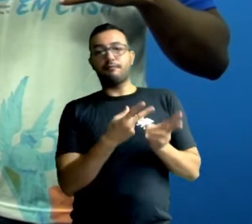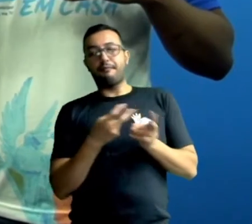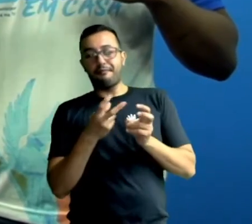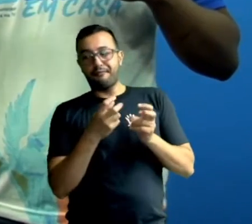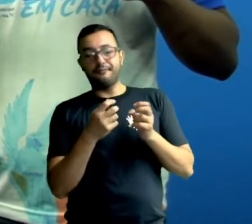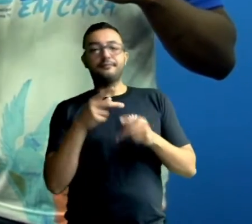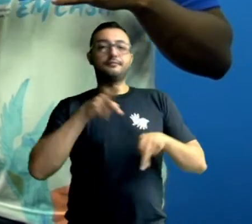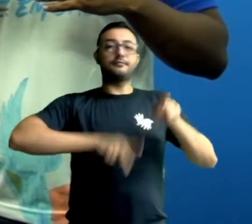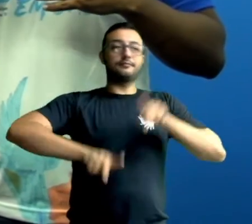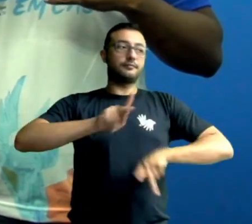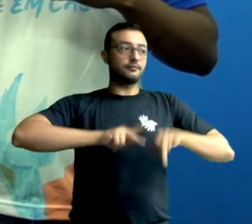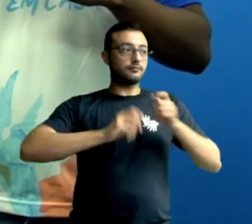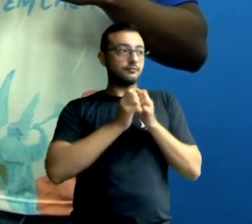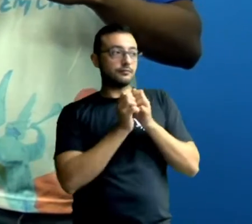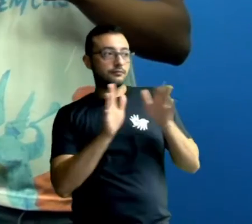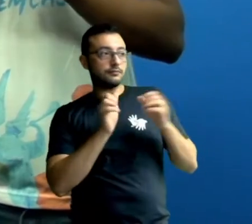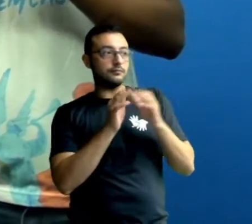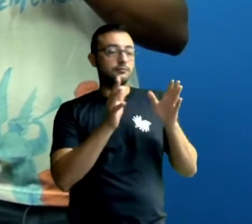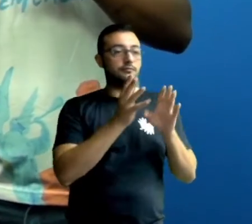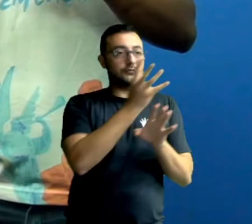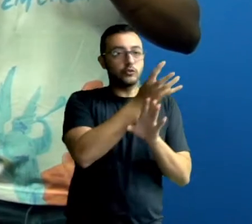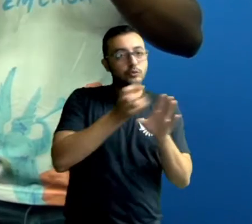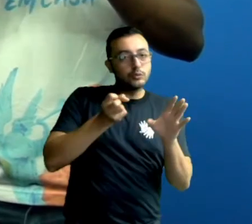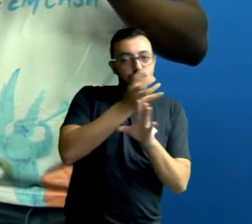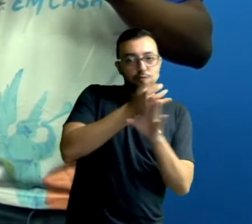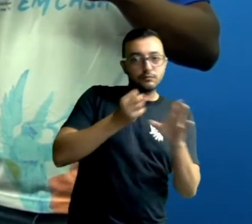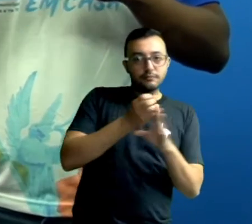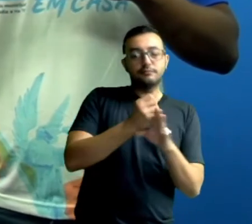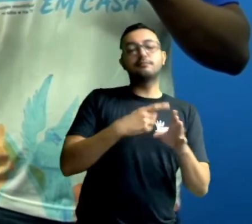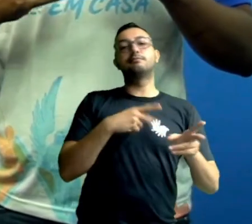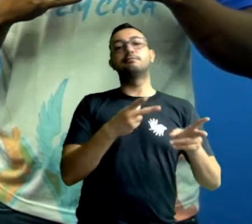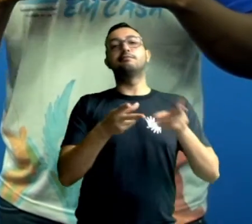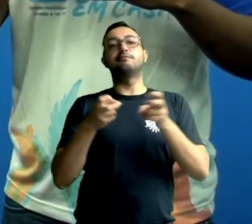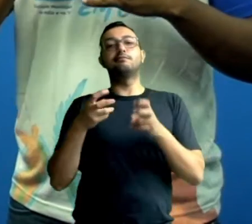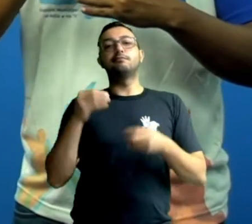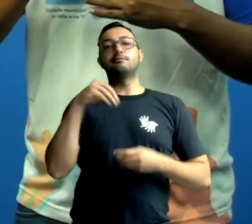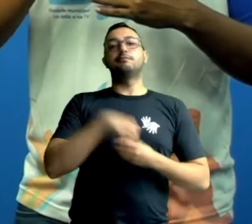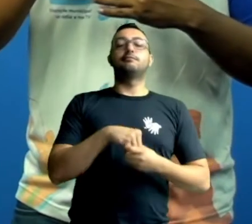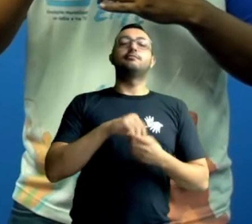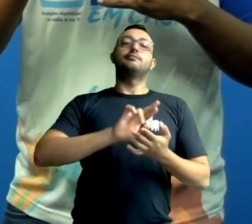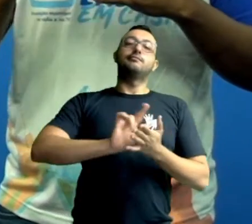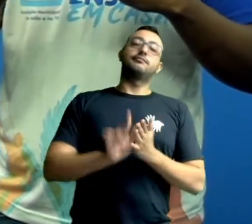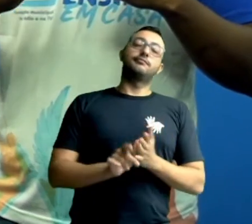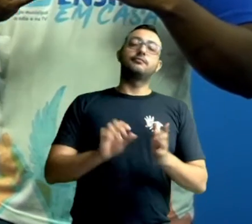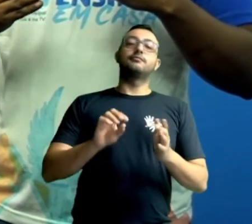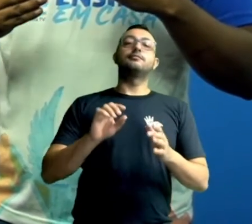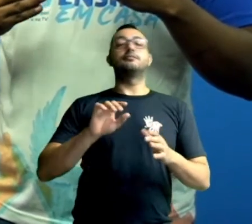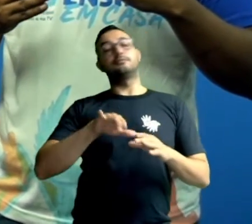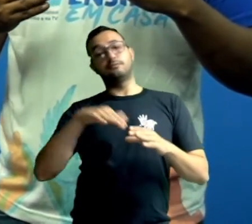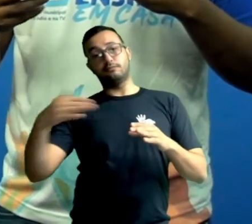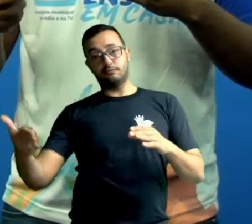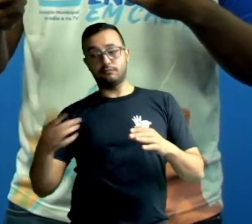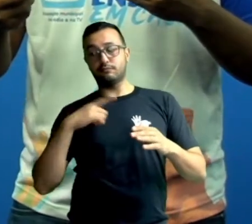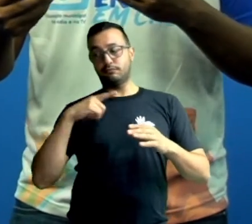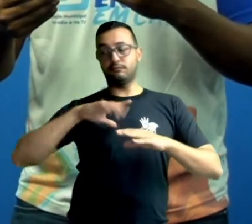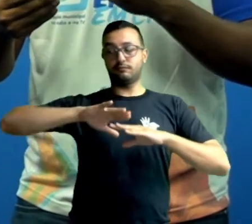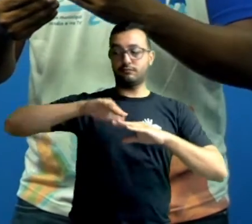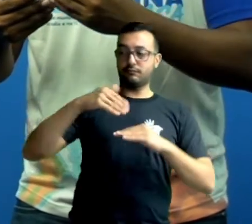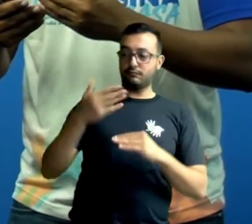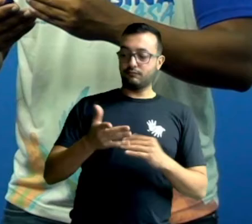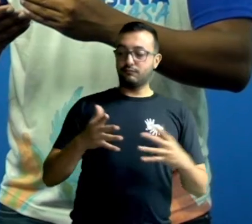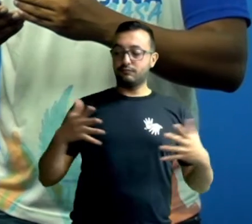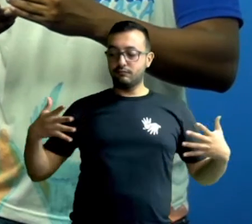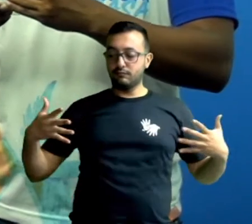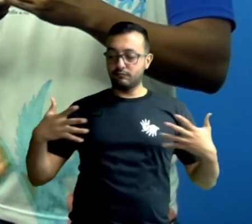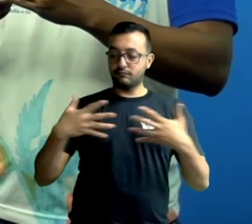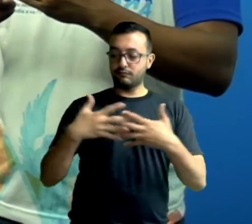suas proteínas, que são os sinalizadores que tem dentro, que tem, aliás, por fora de sua superfície, que